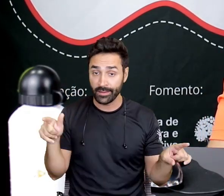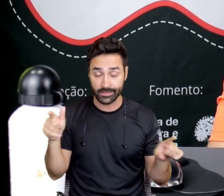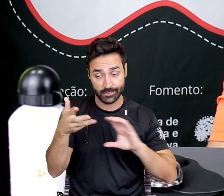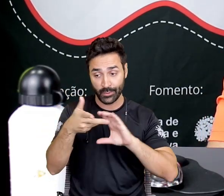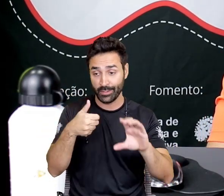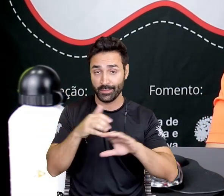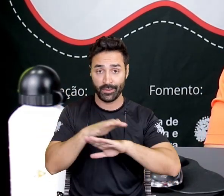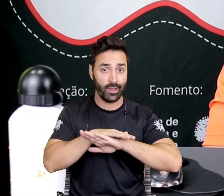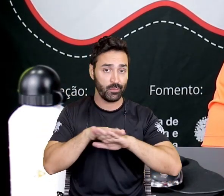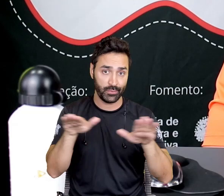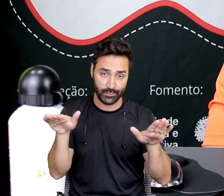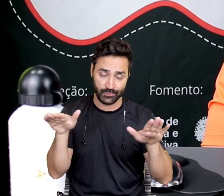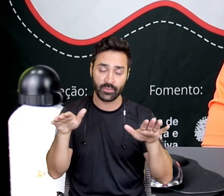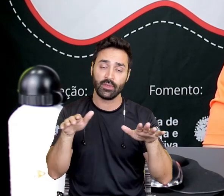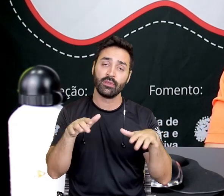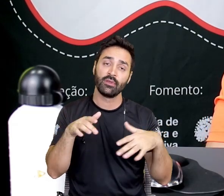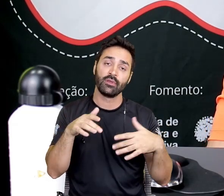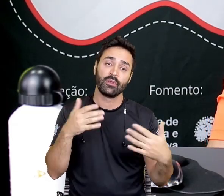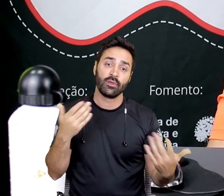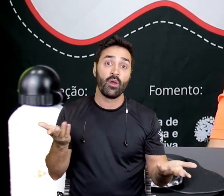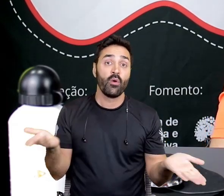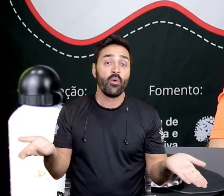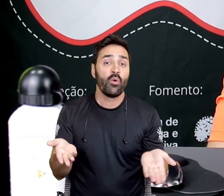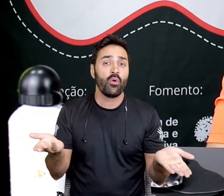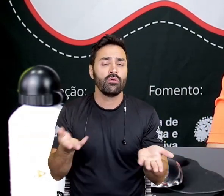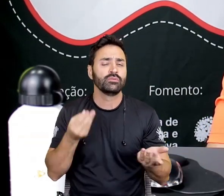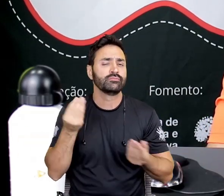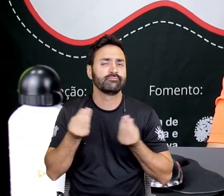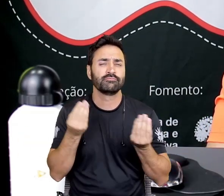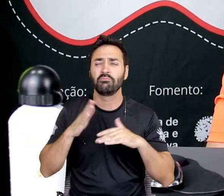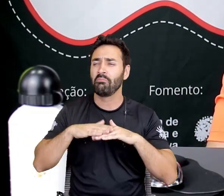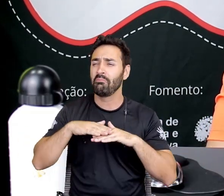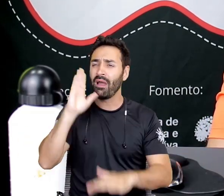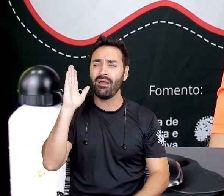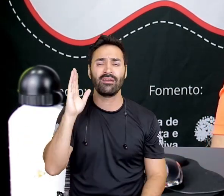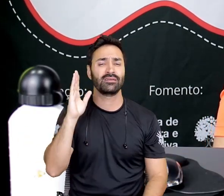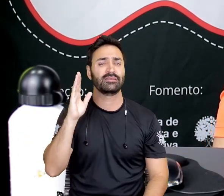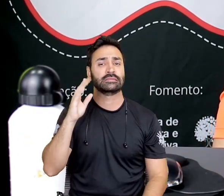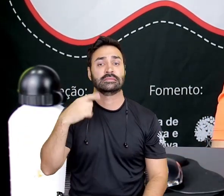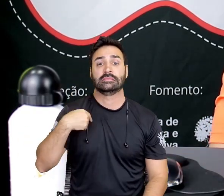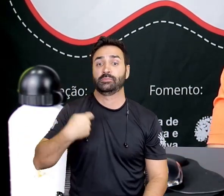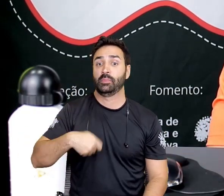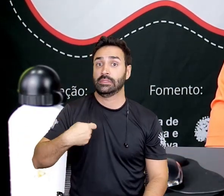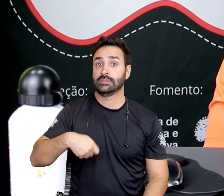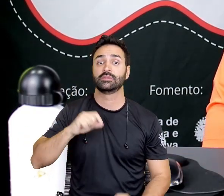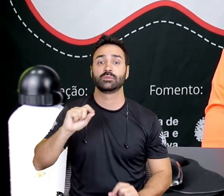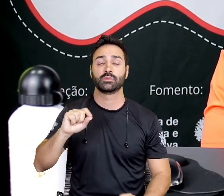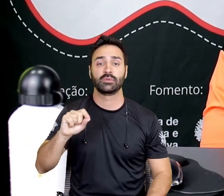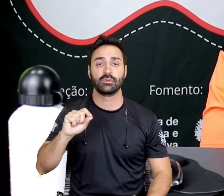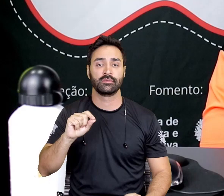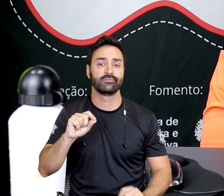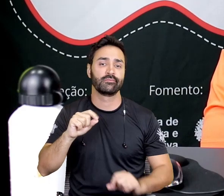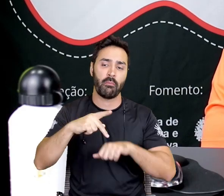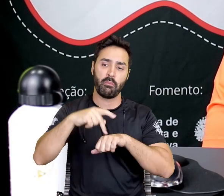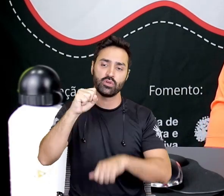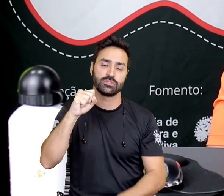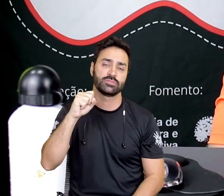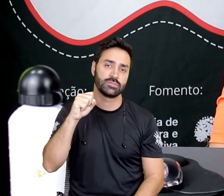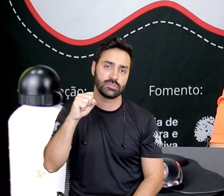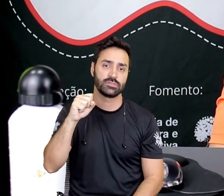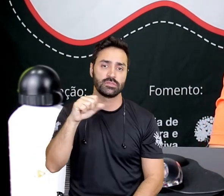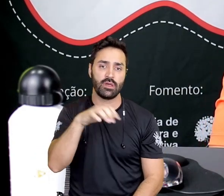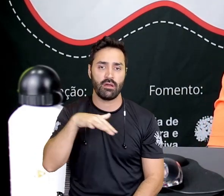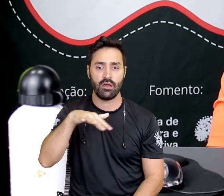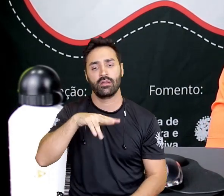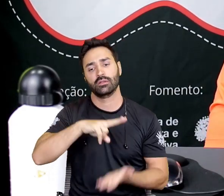gente tem essas outras opções. Hoje, o que mais tem sido cobrado é que a pessoa tenha pelo menos uma pós-graduação em